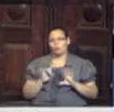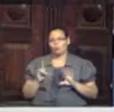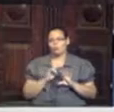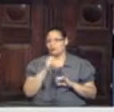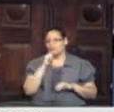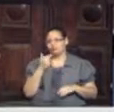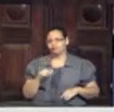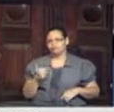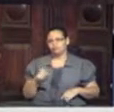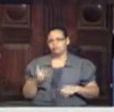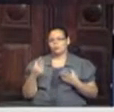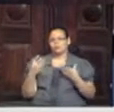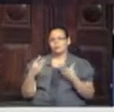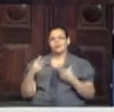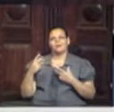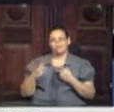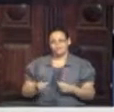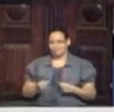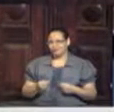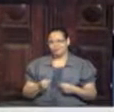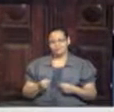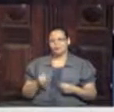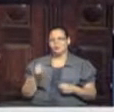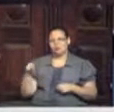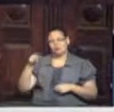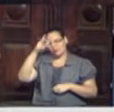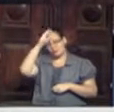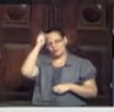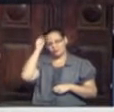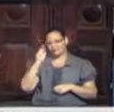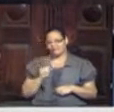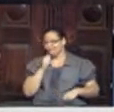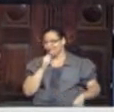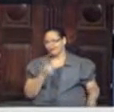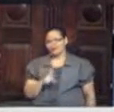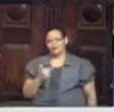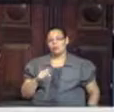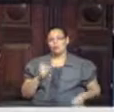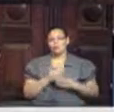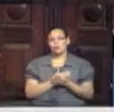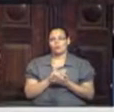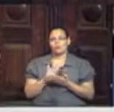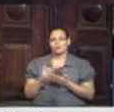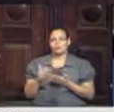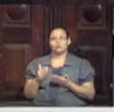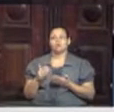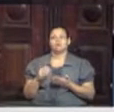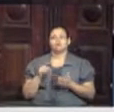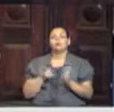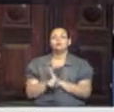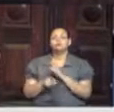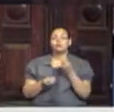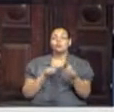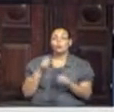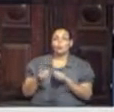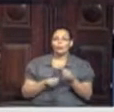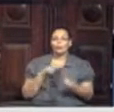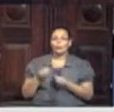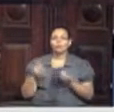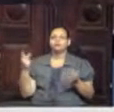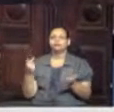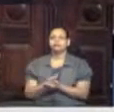duas partes, uma das partes, porque o contrato tem um prazo. Então, antes daquele